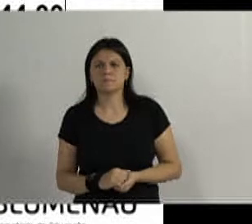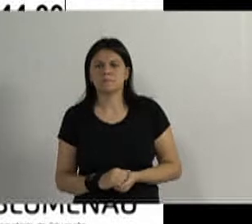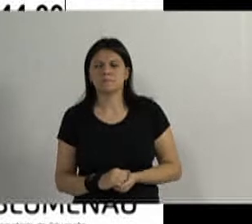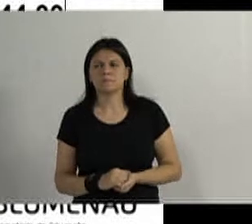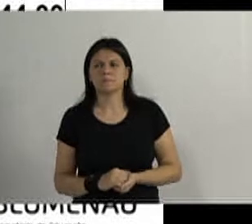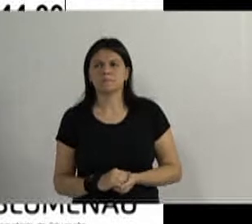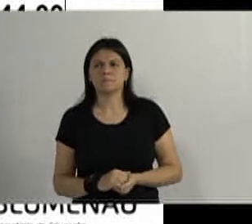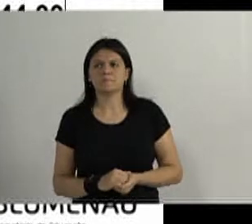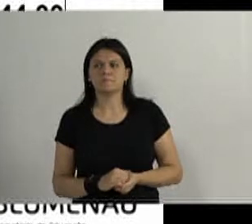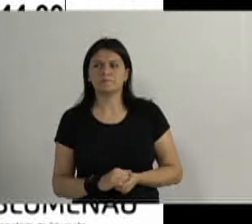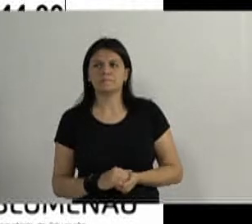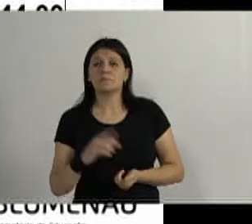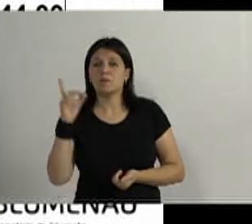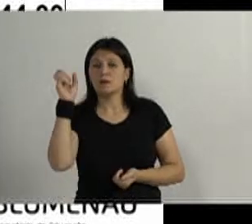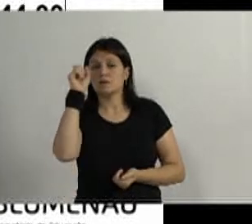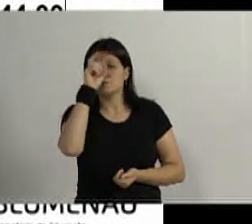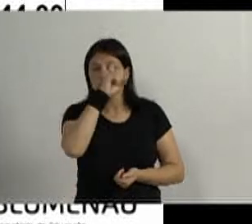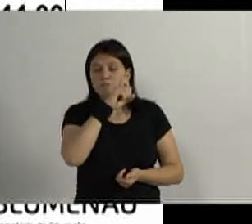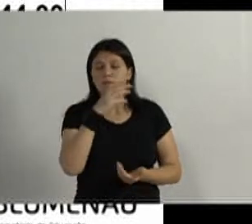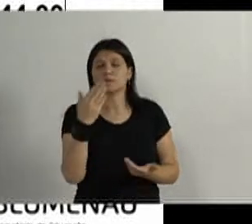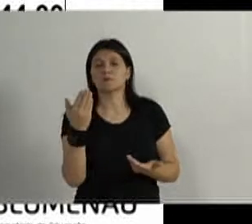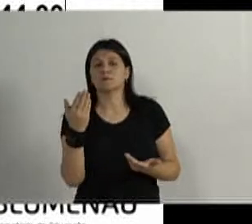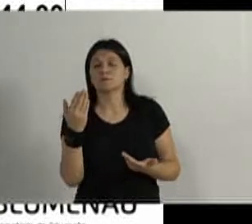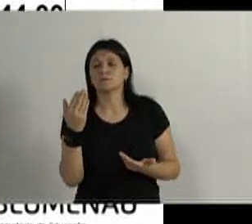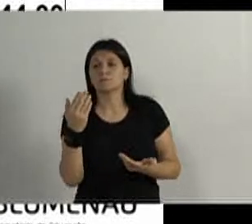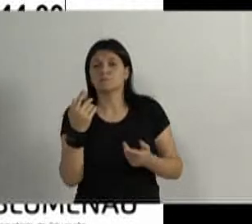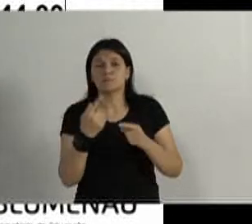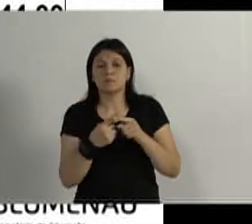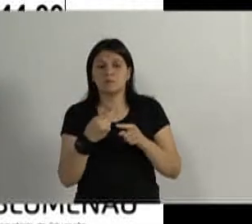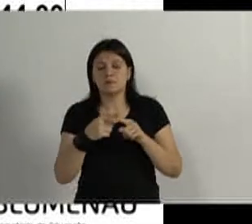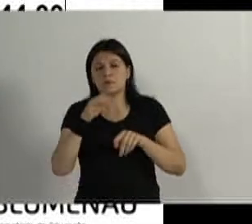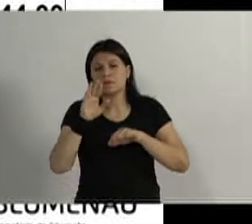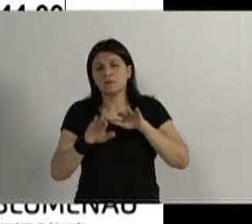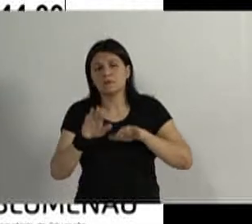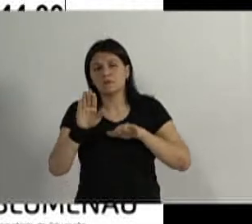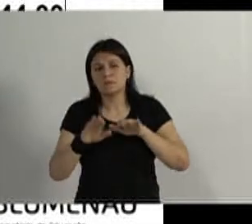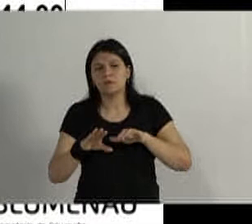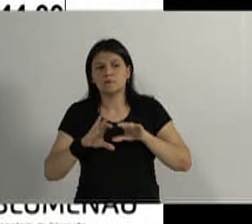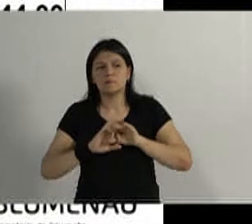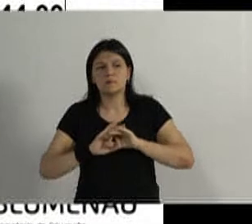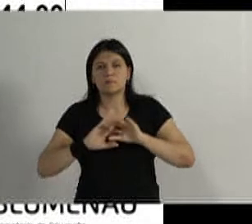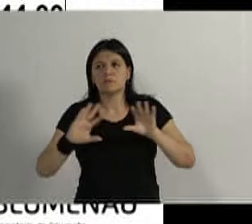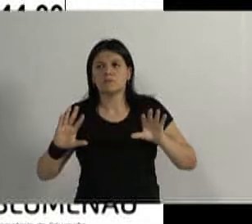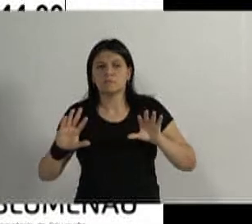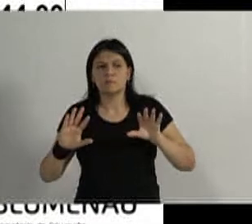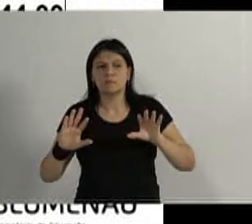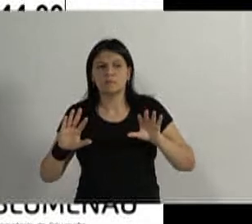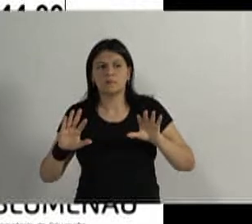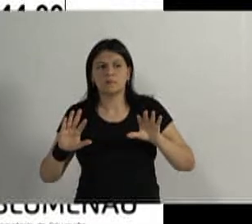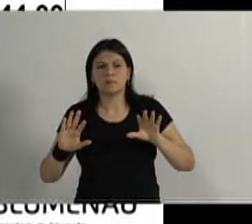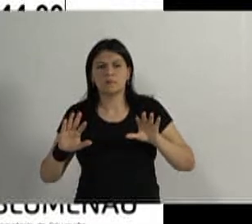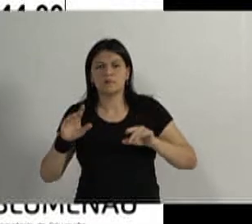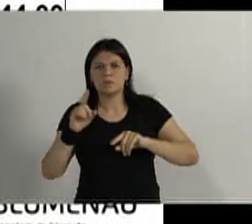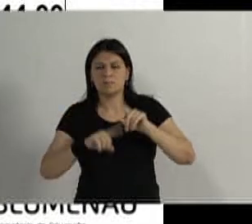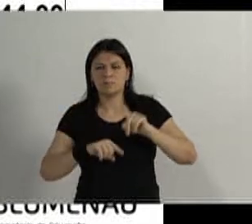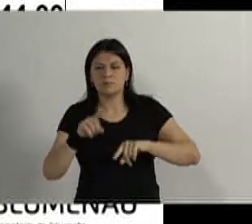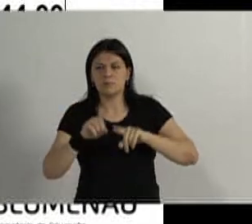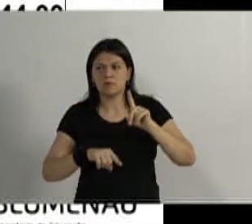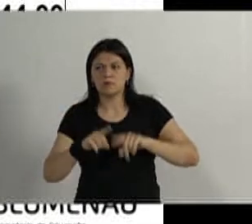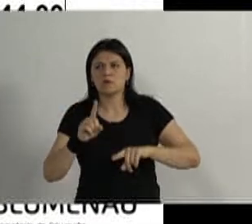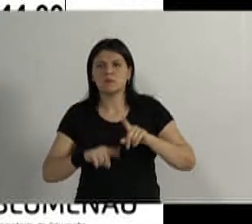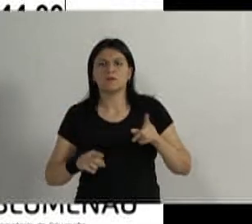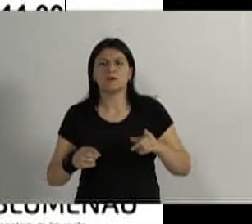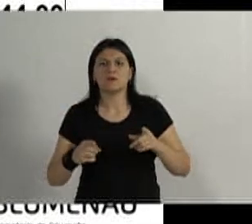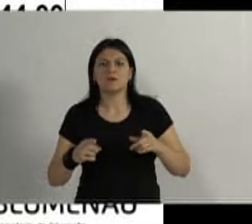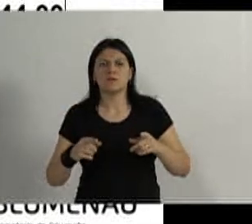é difícil ele tomar uma decisão dessa porque às vezes você libera aquele material mas depois você tem uma necessidade e não há